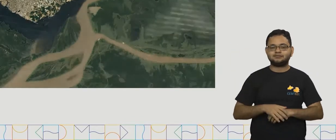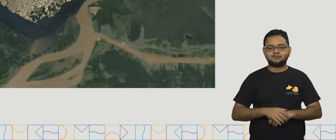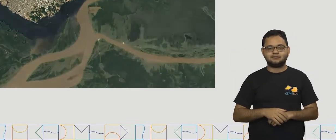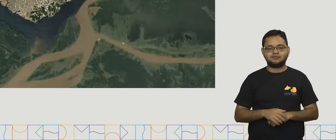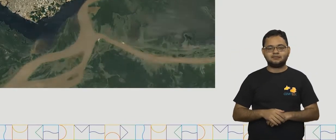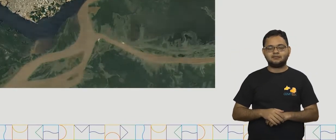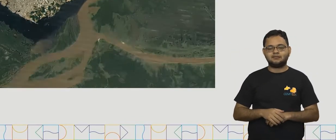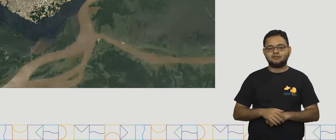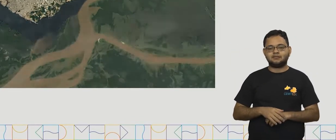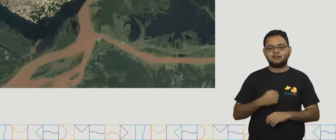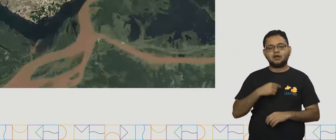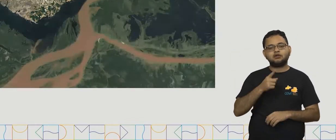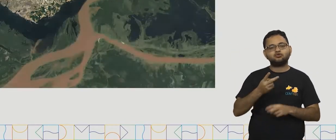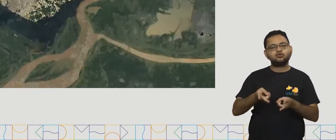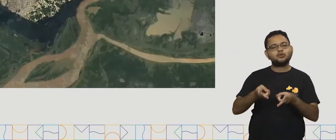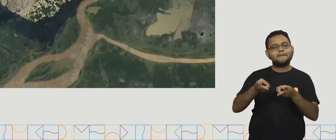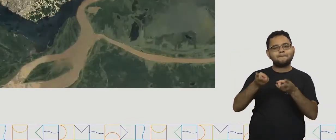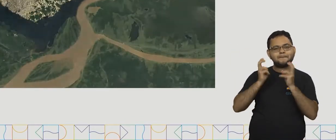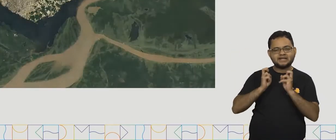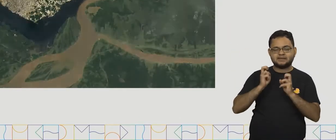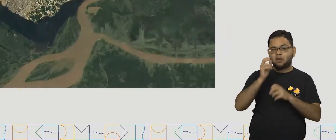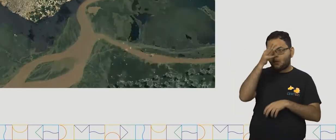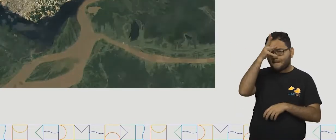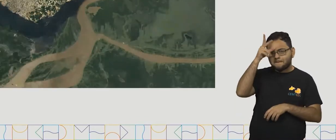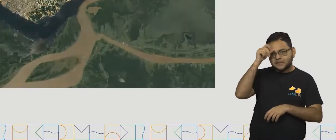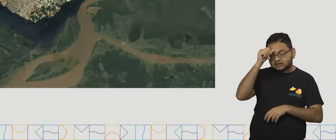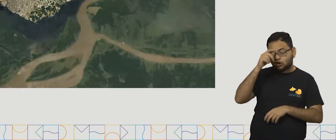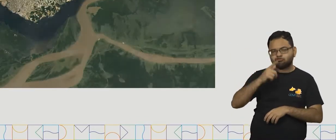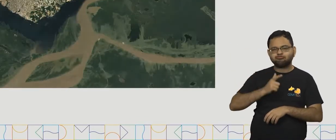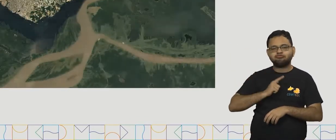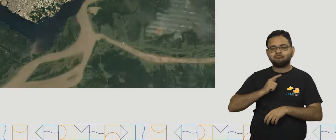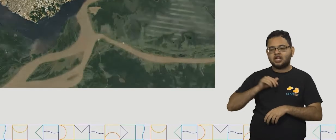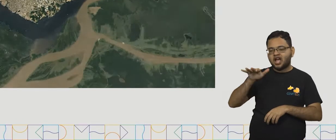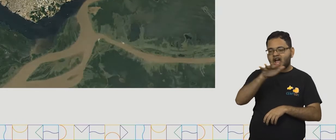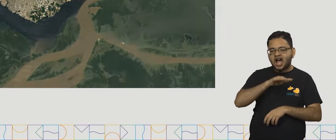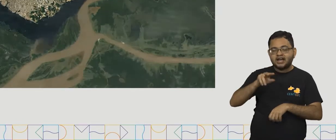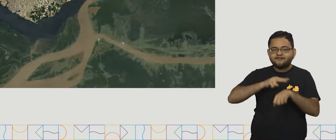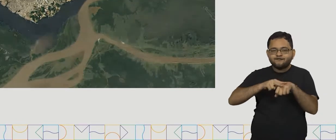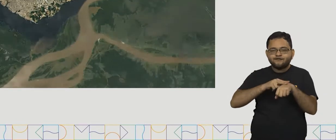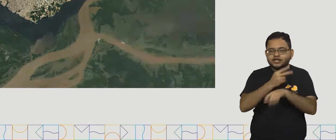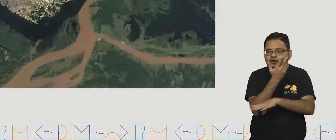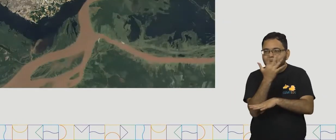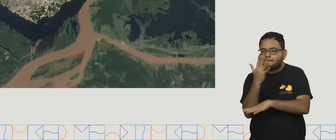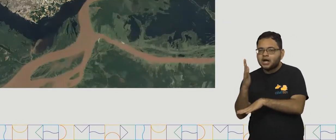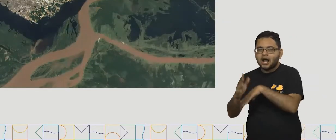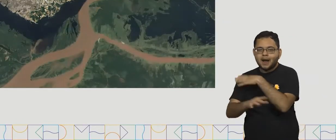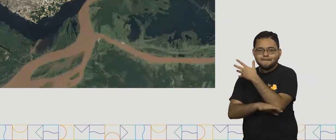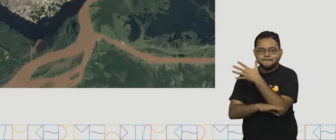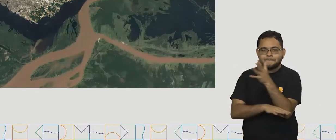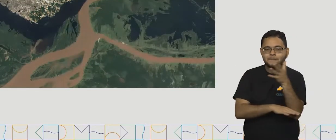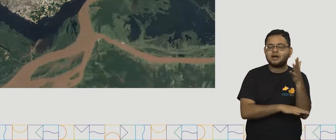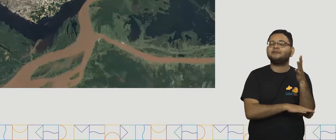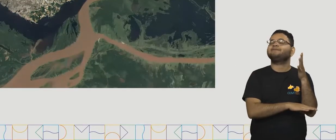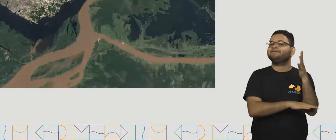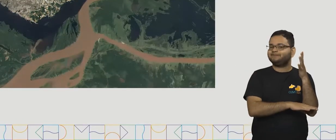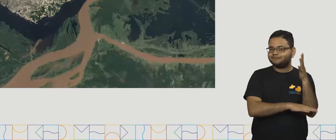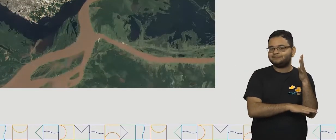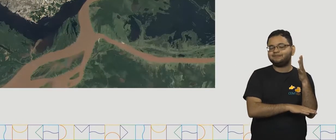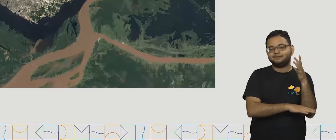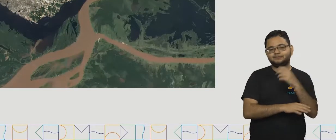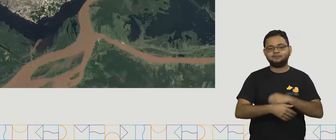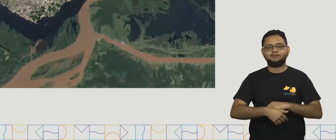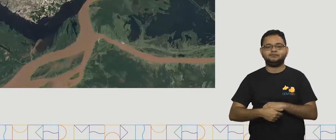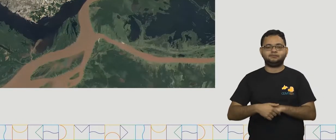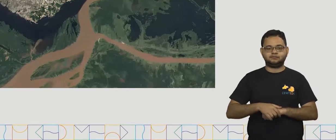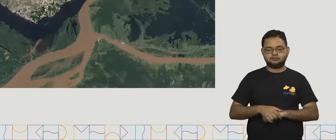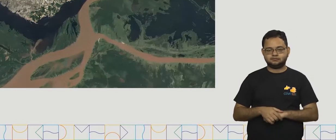Você percebeu que Manaus está ao redor de muita área verde? São as áreas da nossa floresta amazônica. A cidade